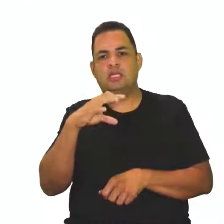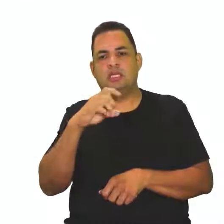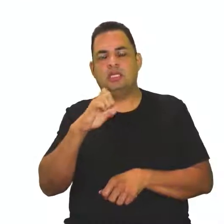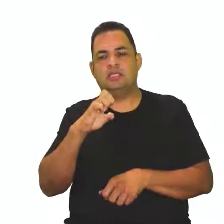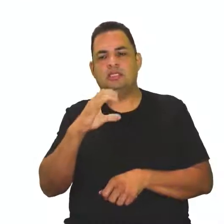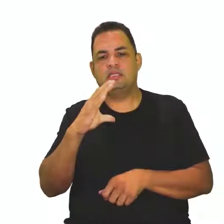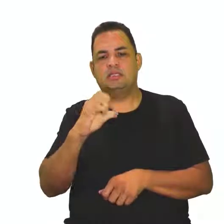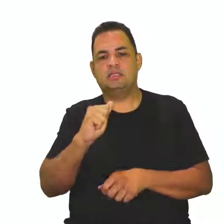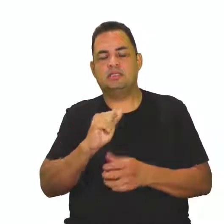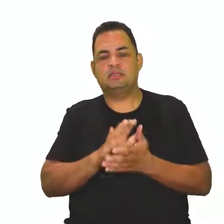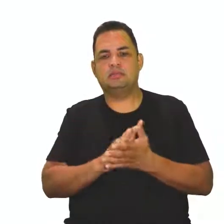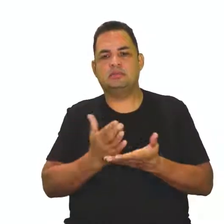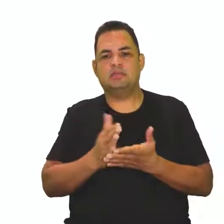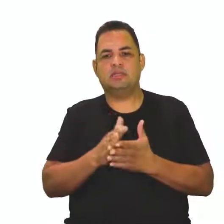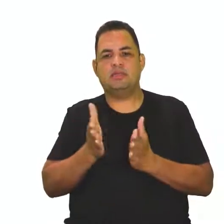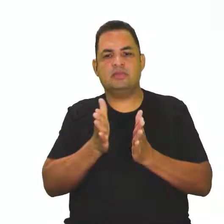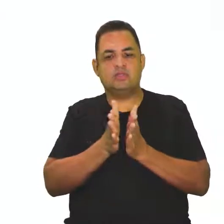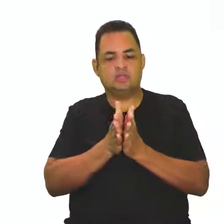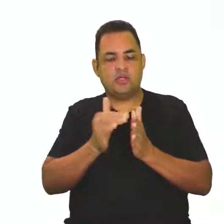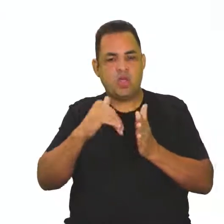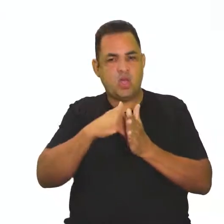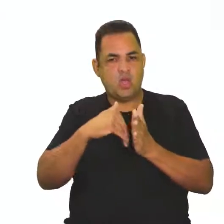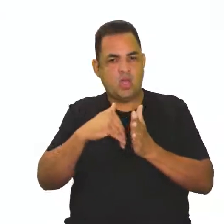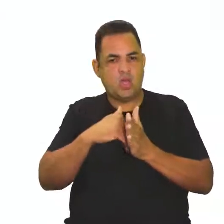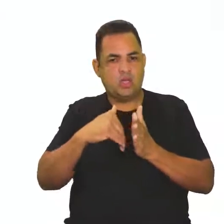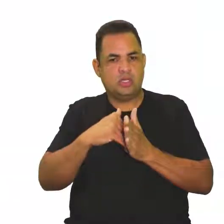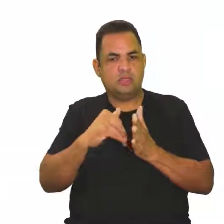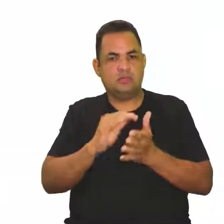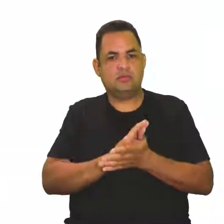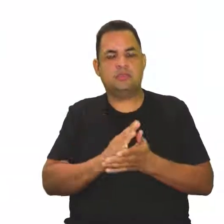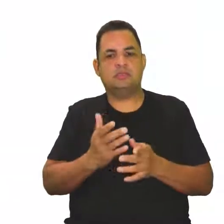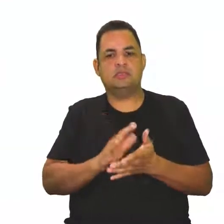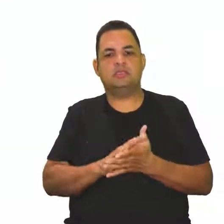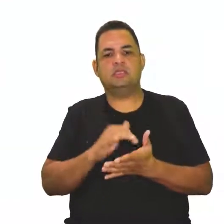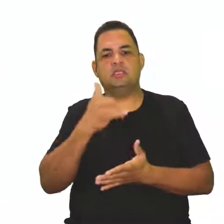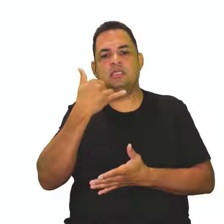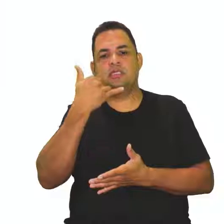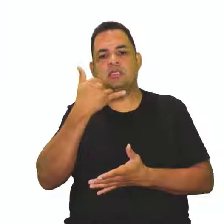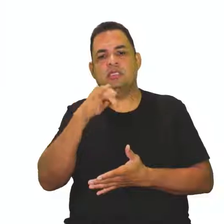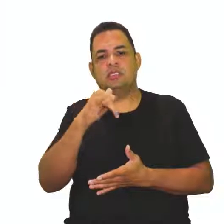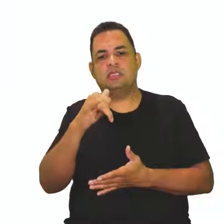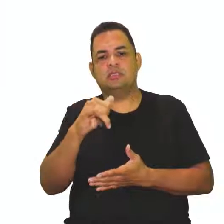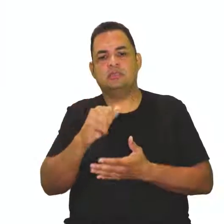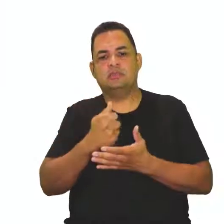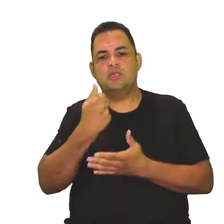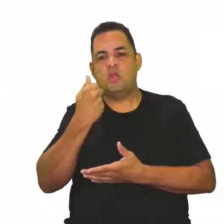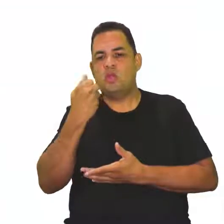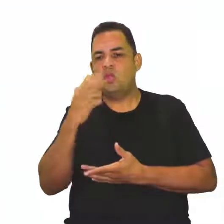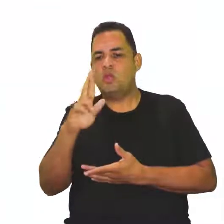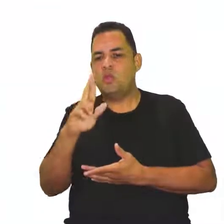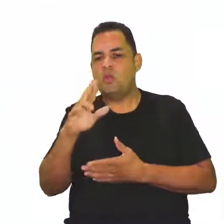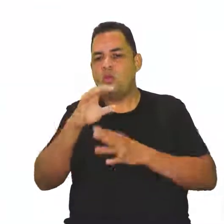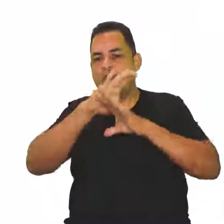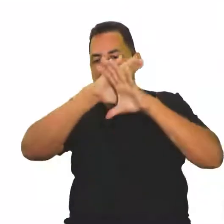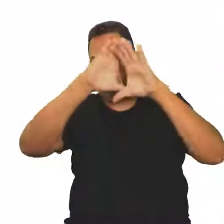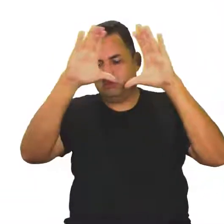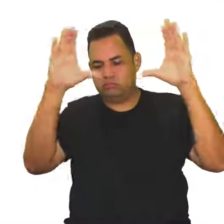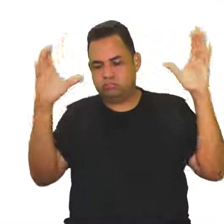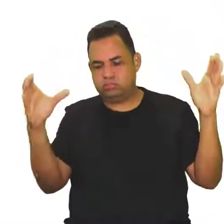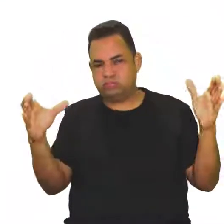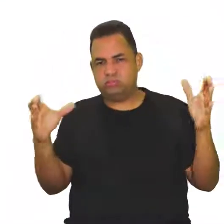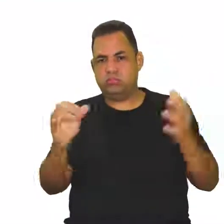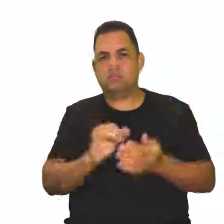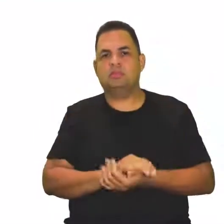aí o isolamento para aumentar um potencial e eletricidade atmosférica, né?